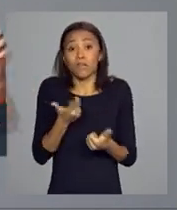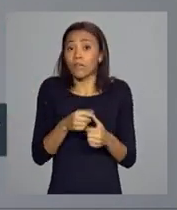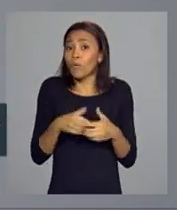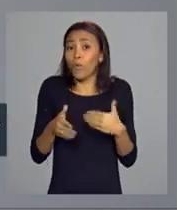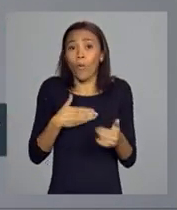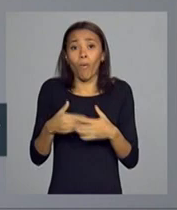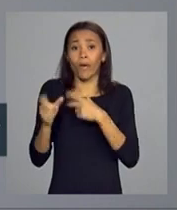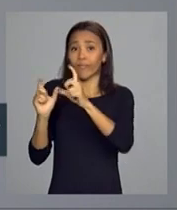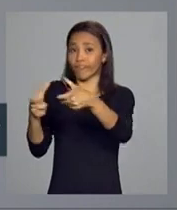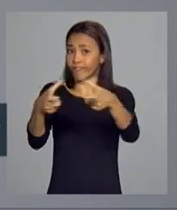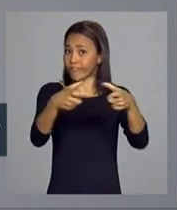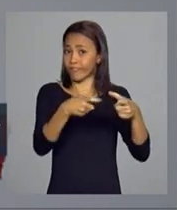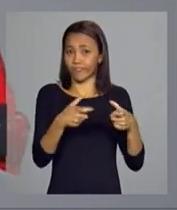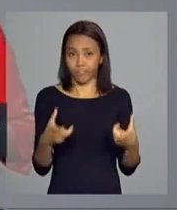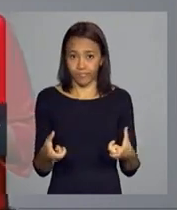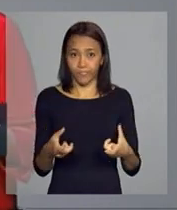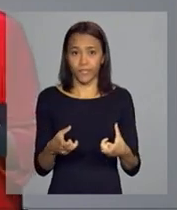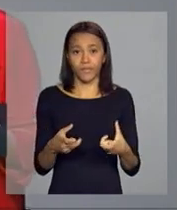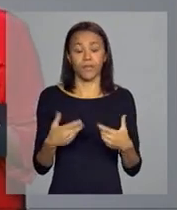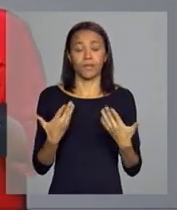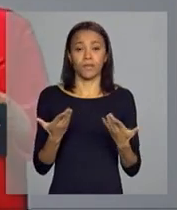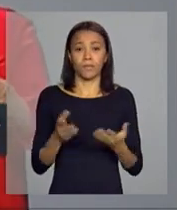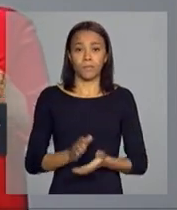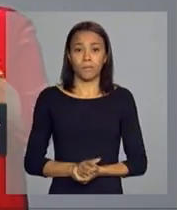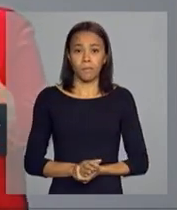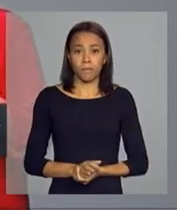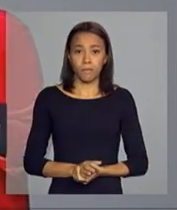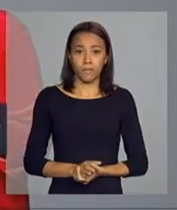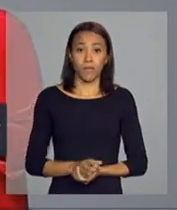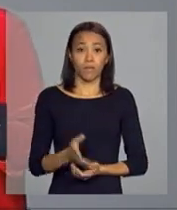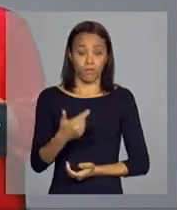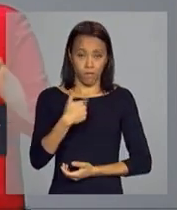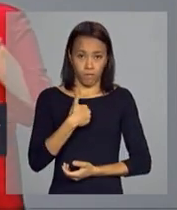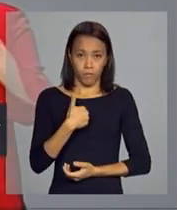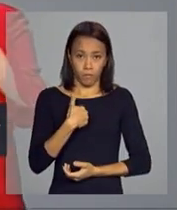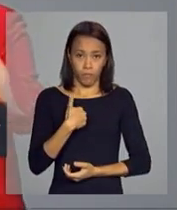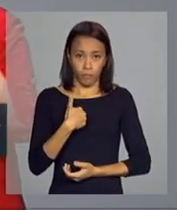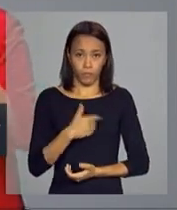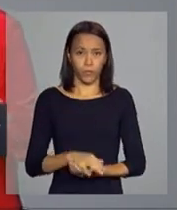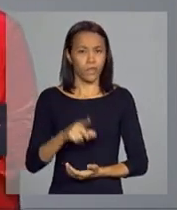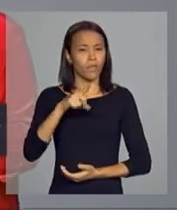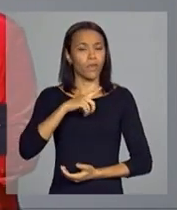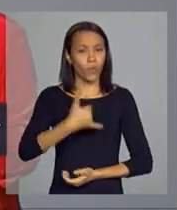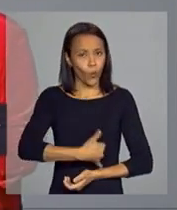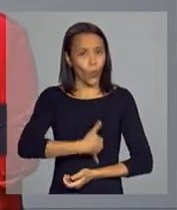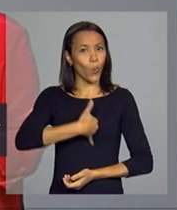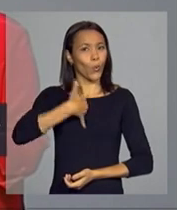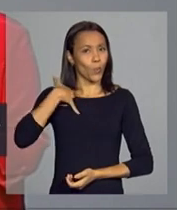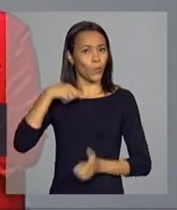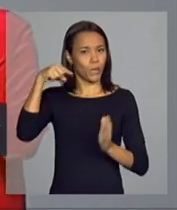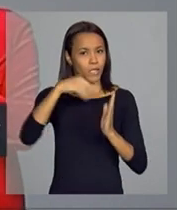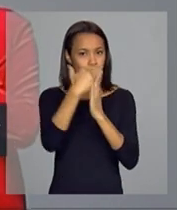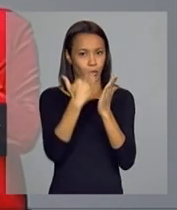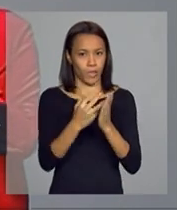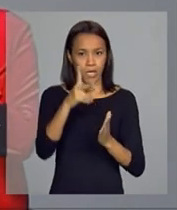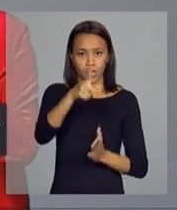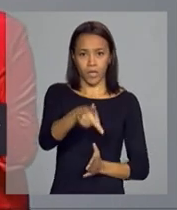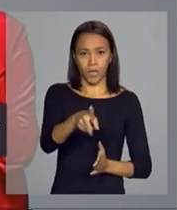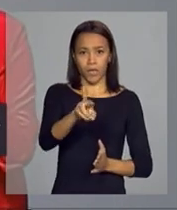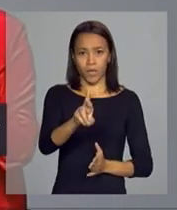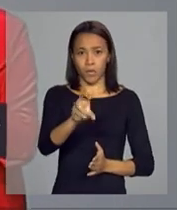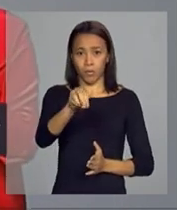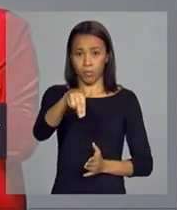onde for. Daí porque eu tenho orgulho do Pronatec, porque